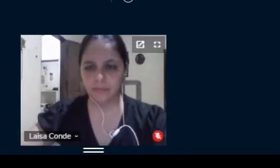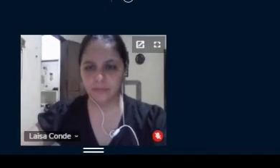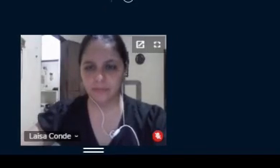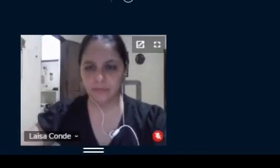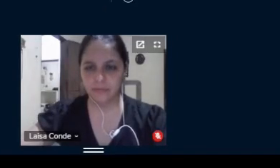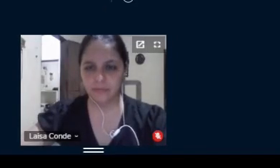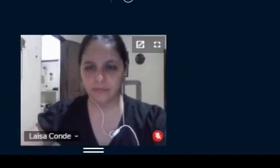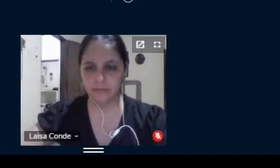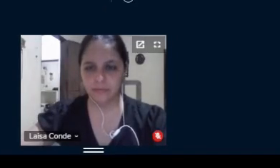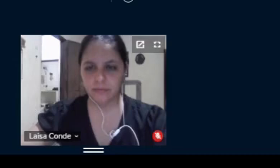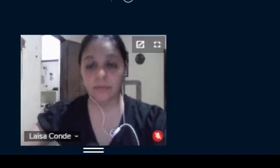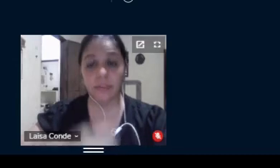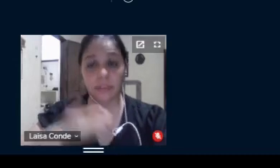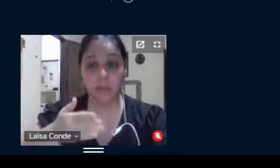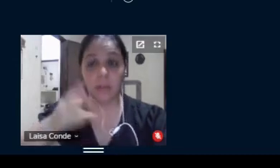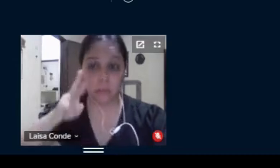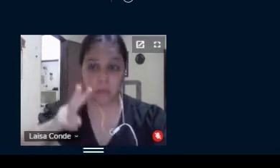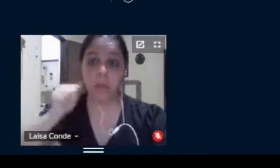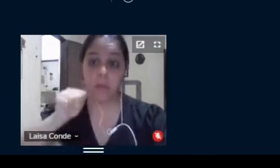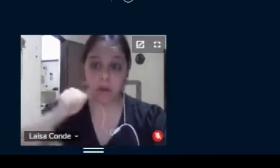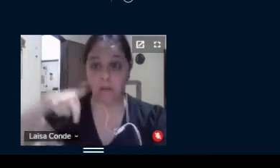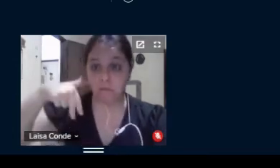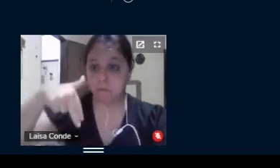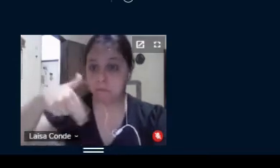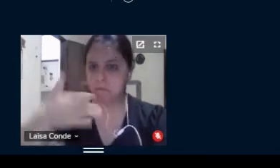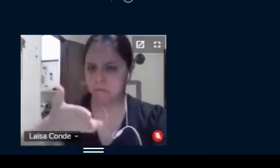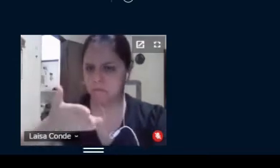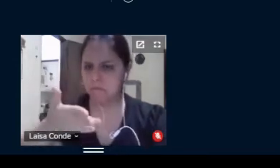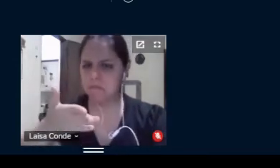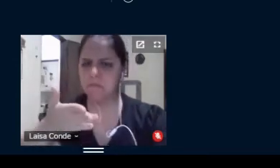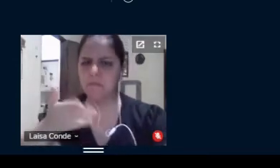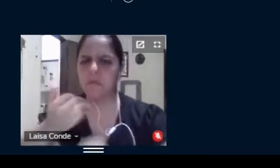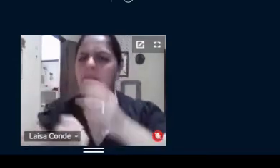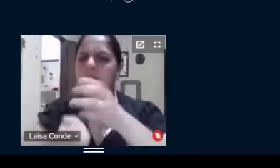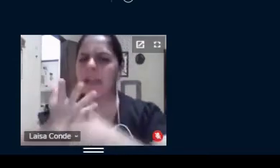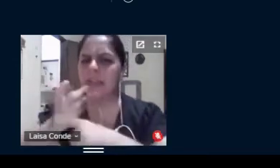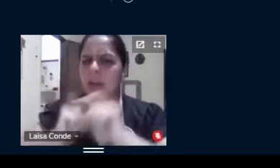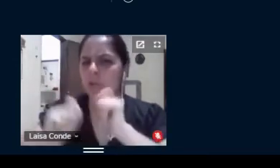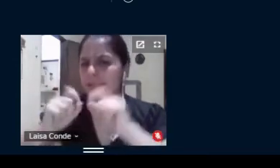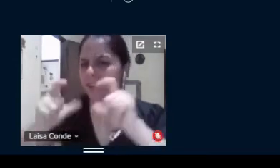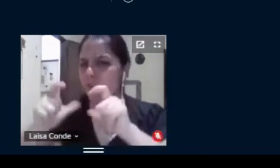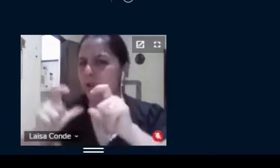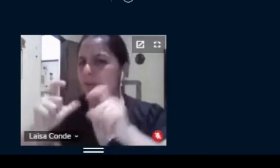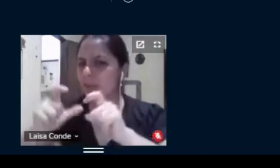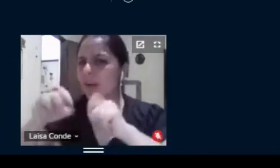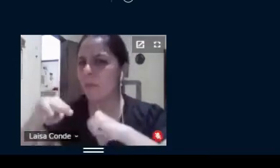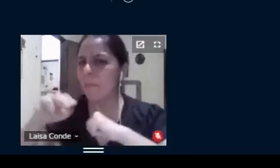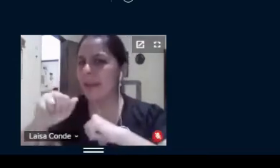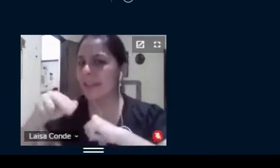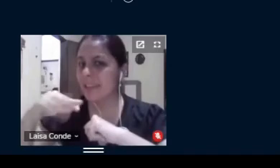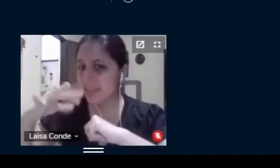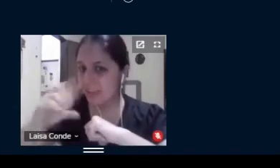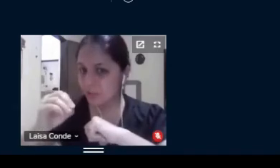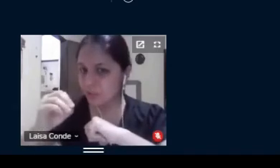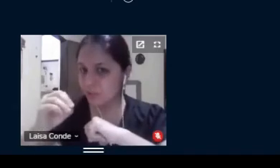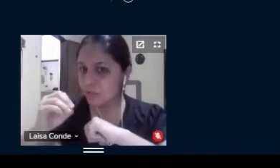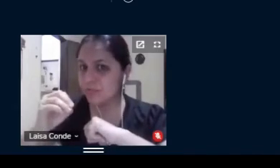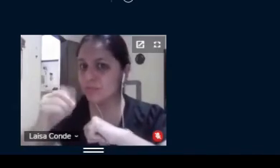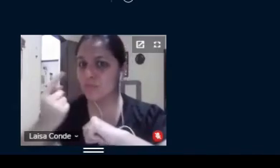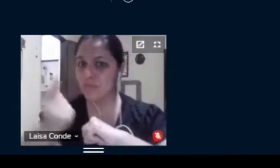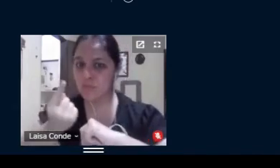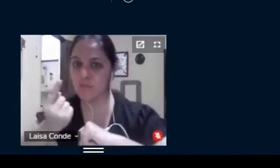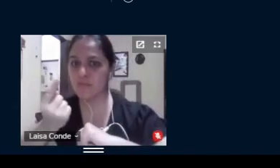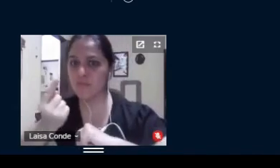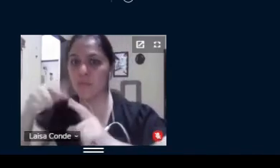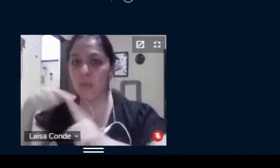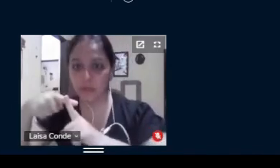Vamos ver lá, moça. Esse ela vai criar um campo de magnetização, então um lado vai ficar